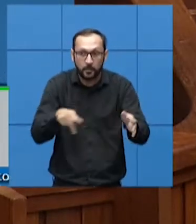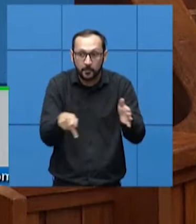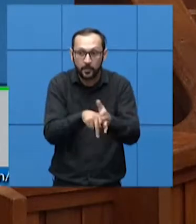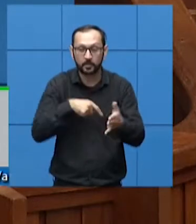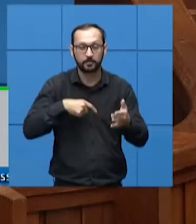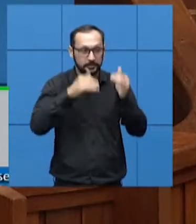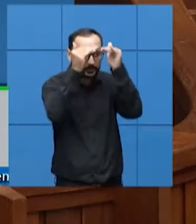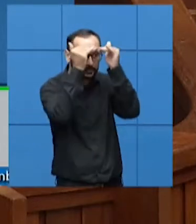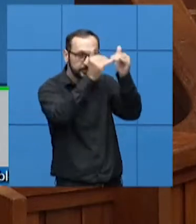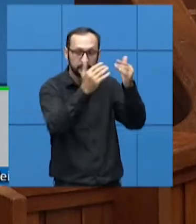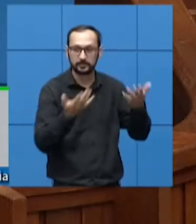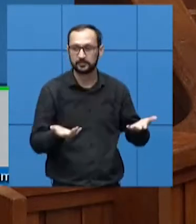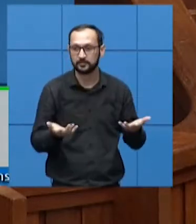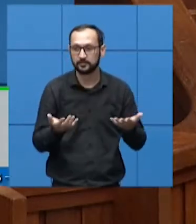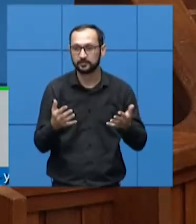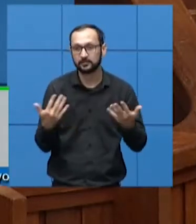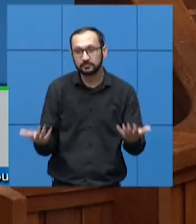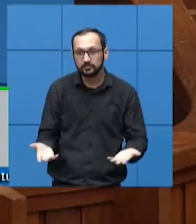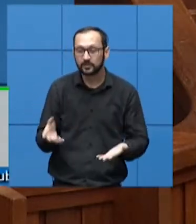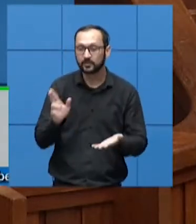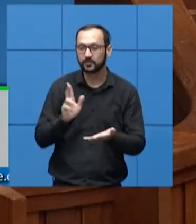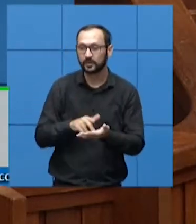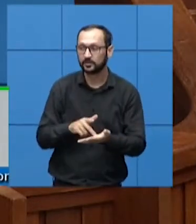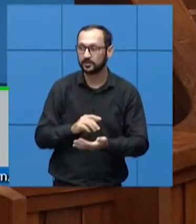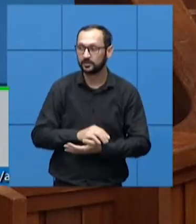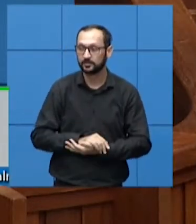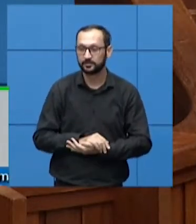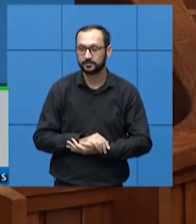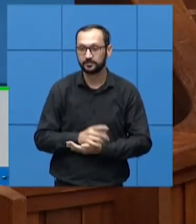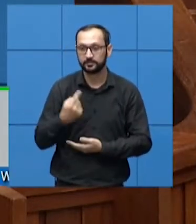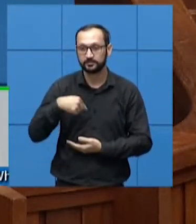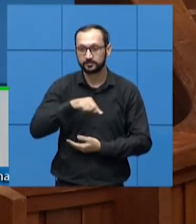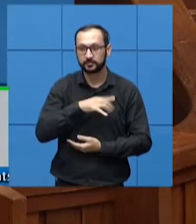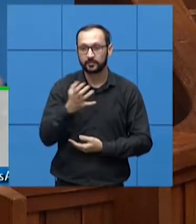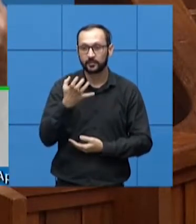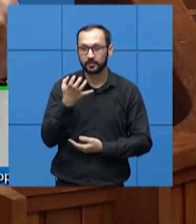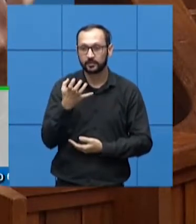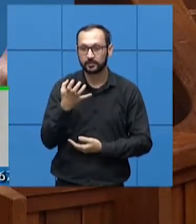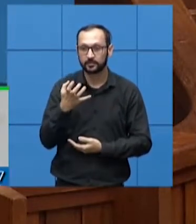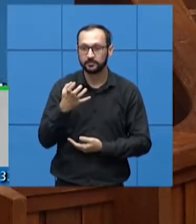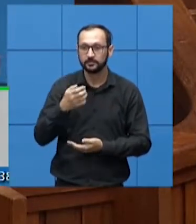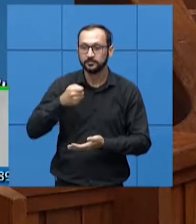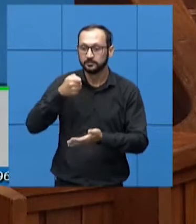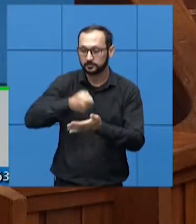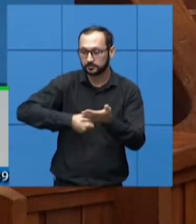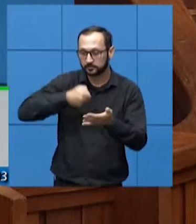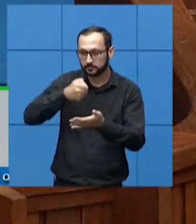educacional. Então, na verdade, é isso, né? Nós queremos e